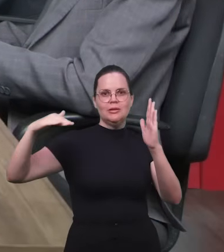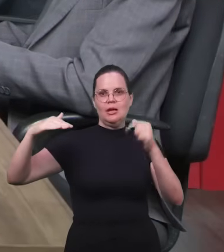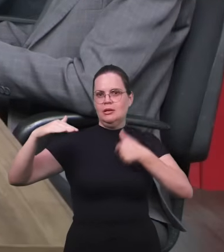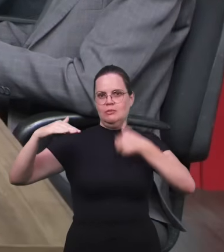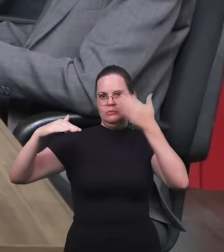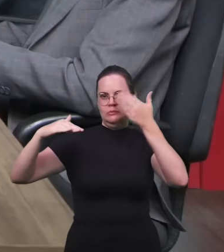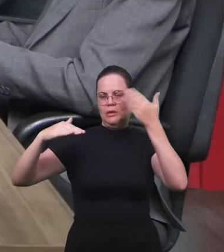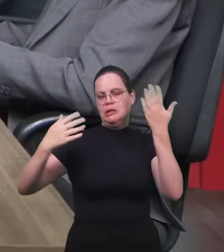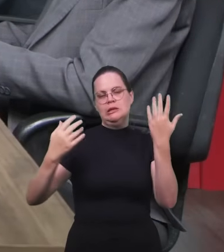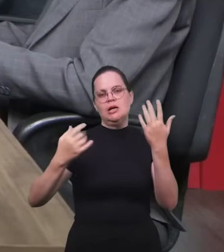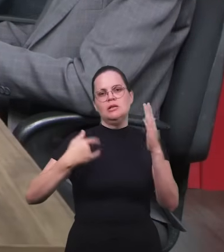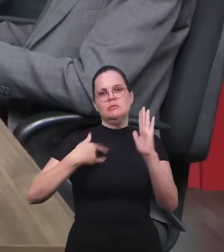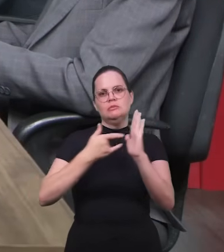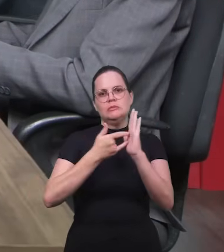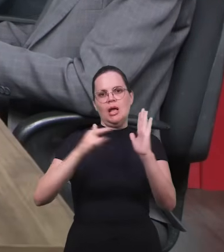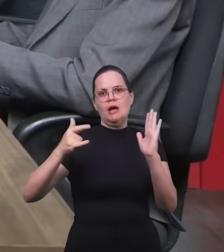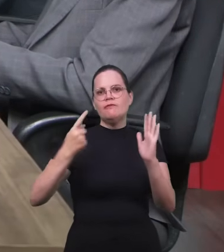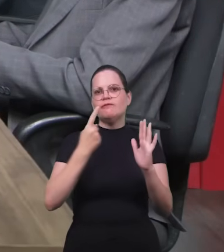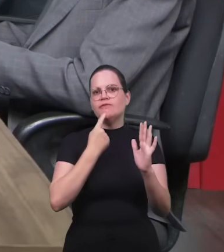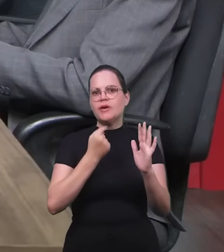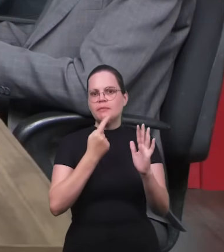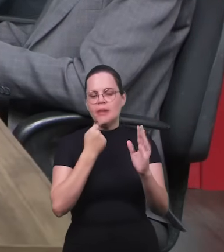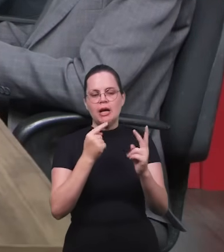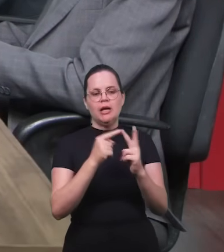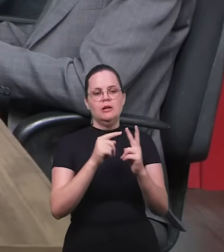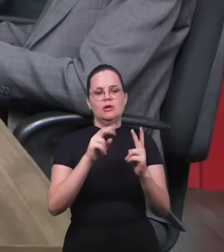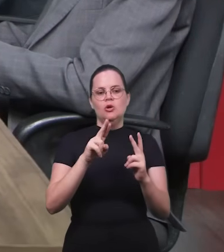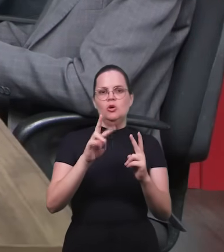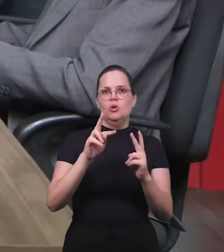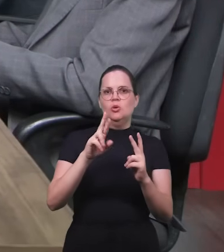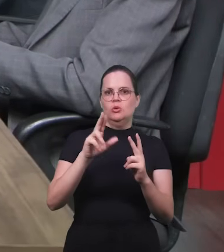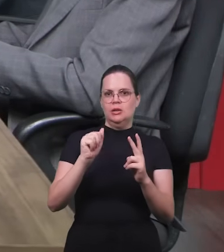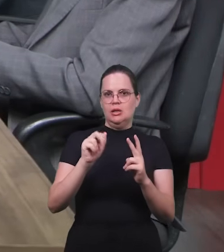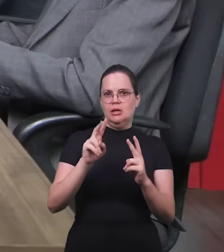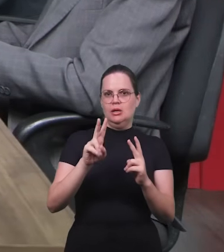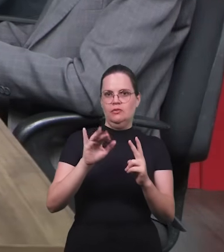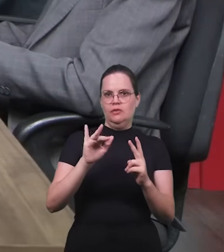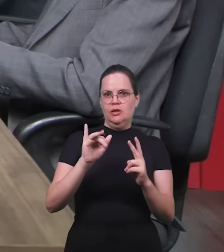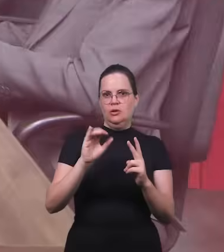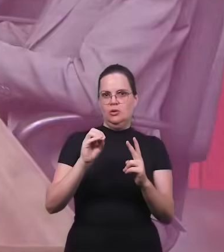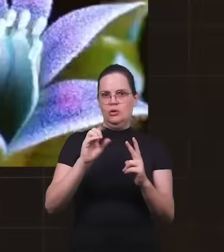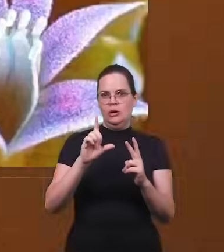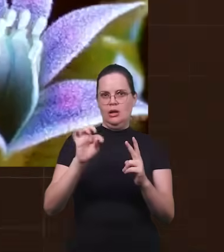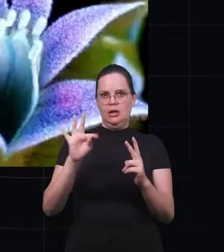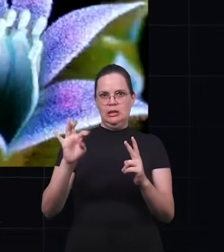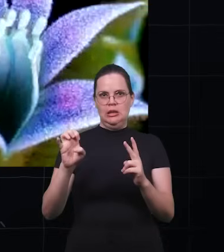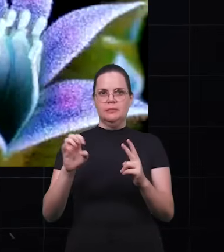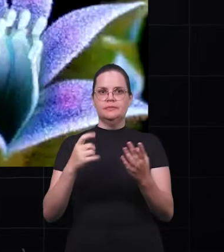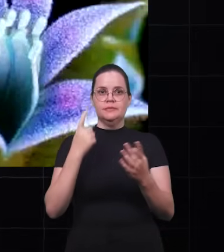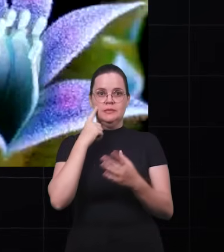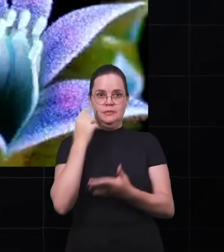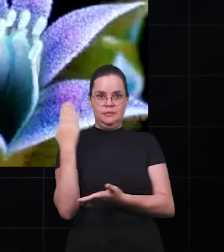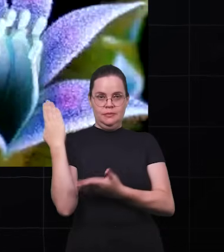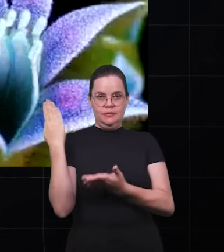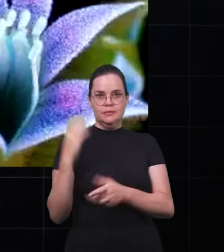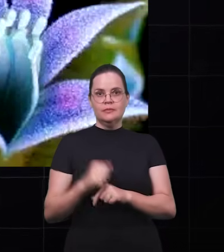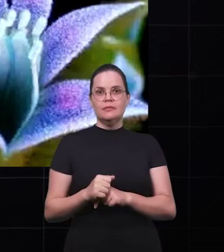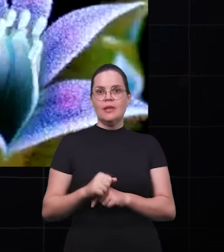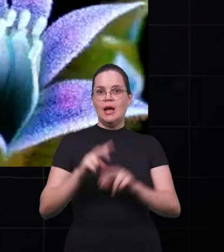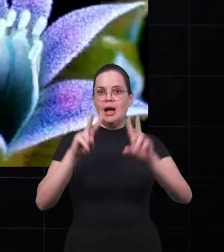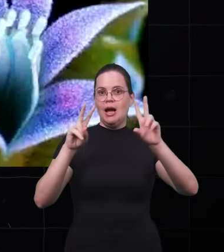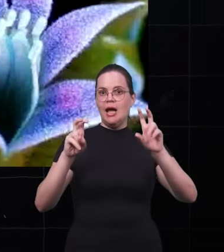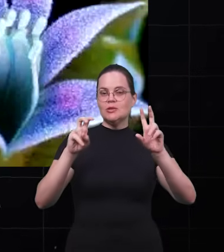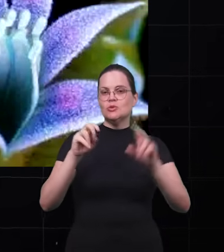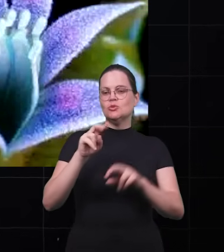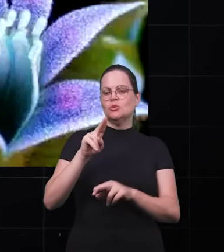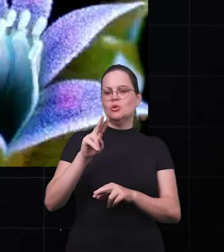o infravermelho, ultravioleta, que nós não enxergamos. Animais conseguem enxergar. Por exemplo, aqui na onda ultravioleta,